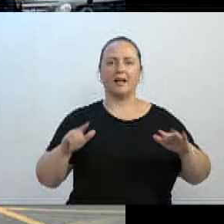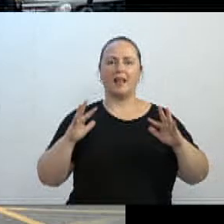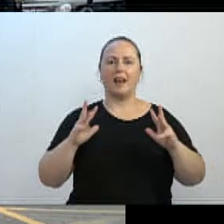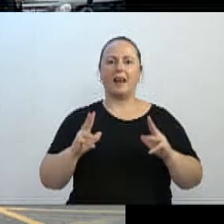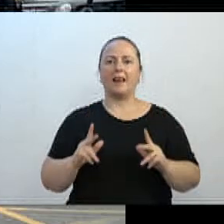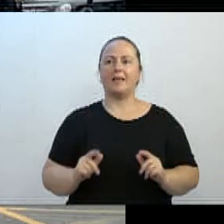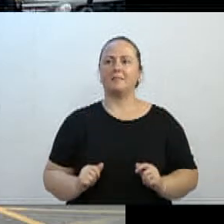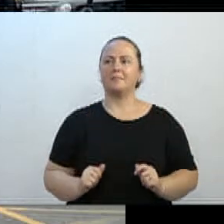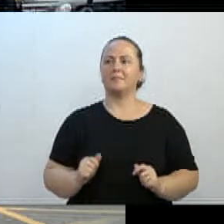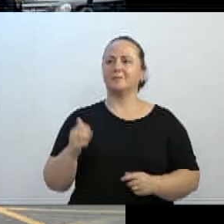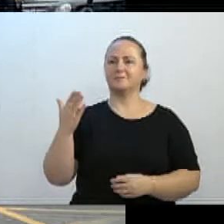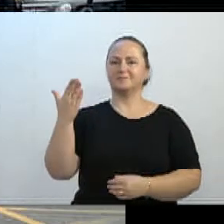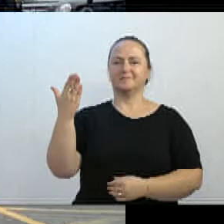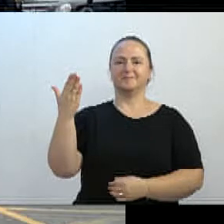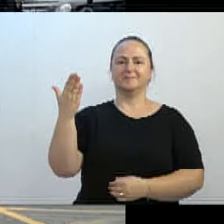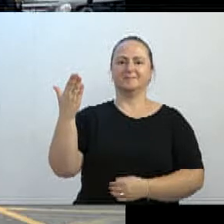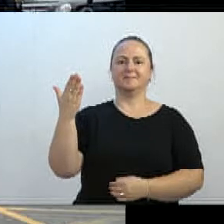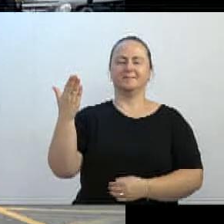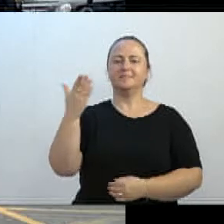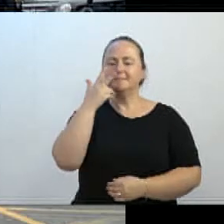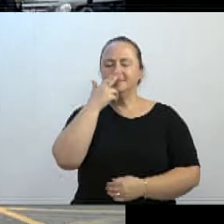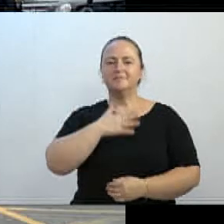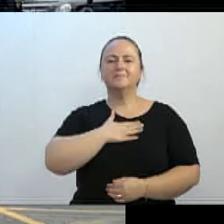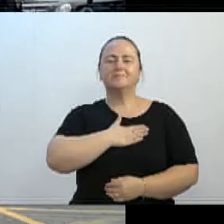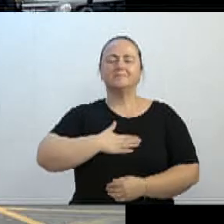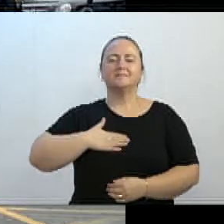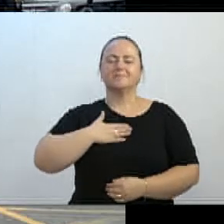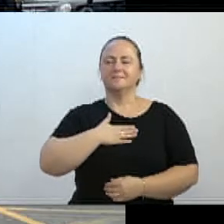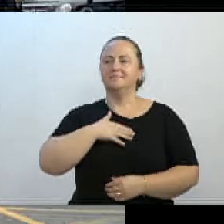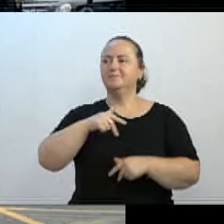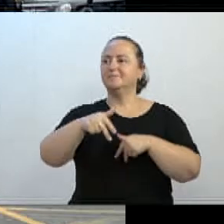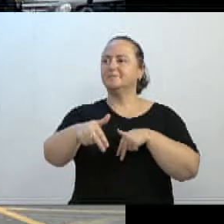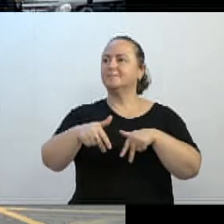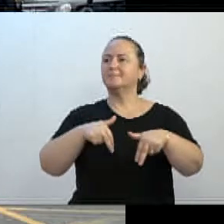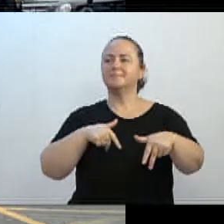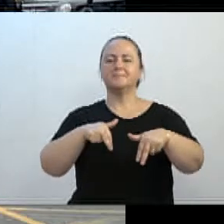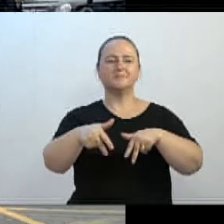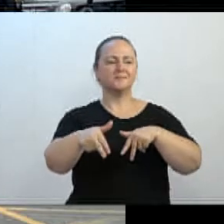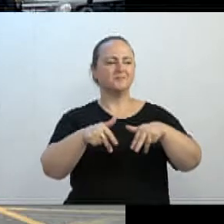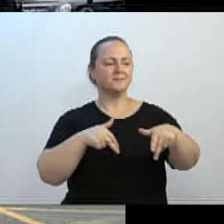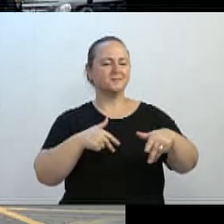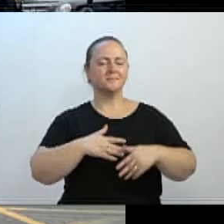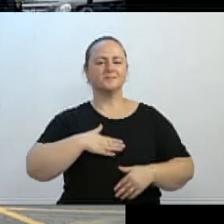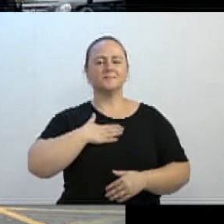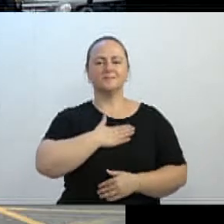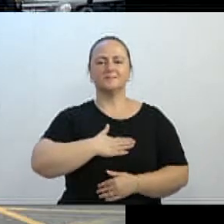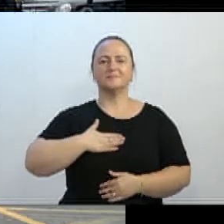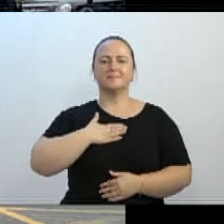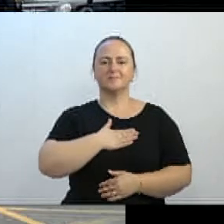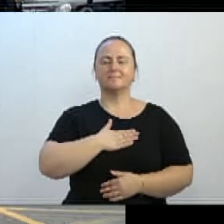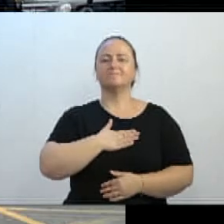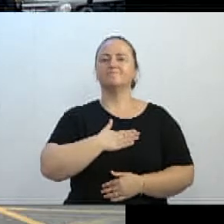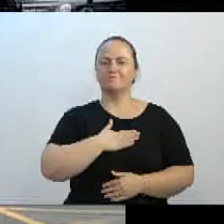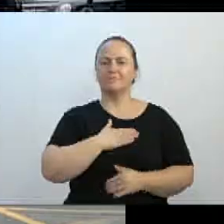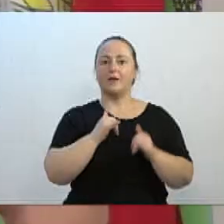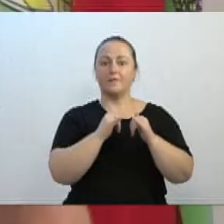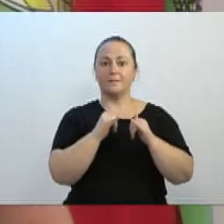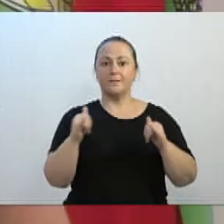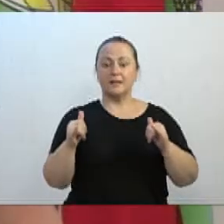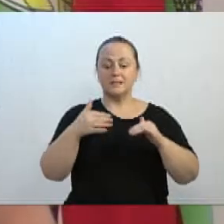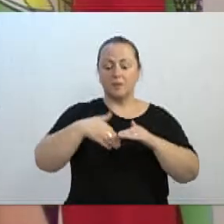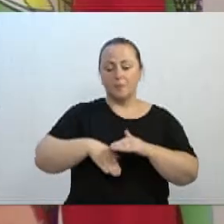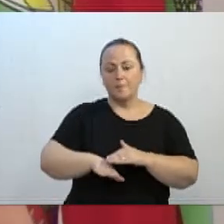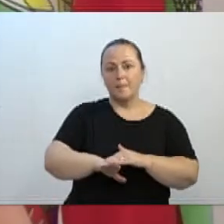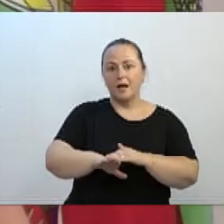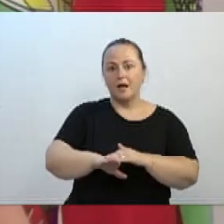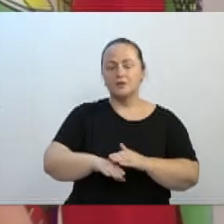é gostoso de transitar num lugar que está sendo bem mantido, bem preservado e com fiação subterrânea. Obrigado,